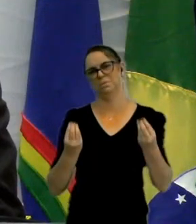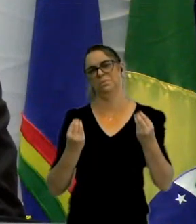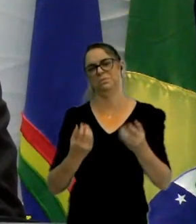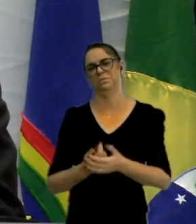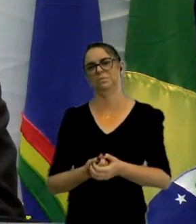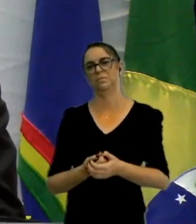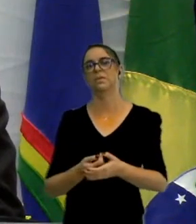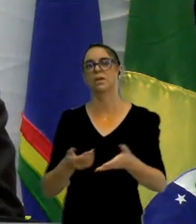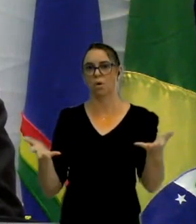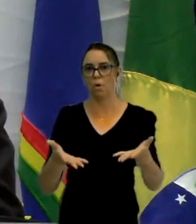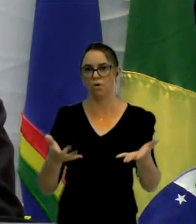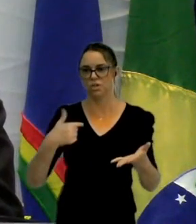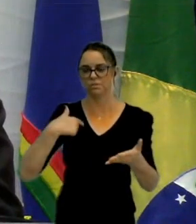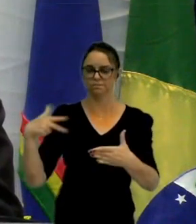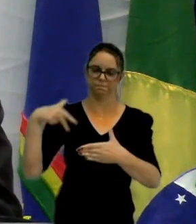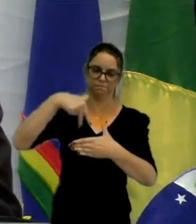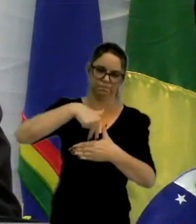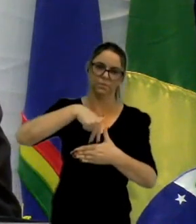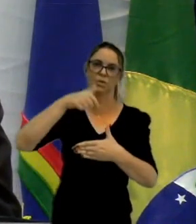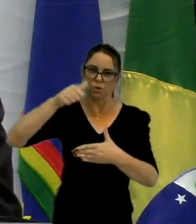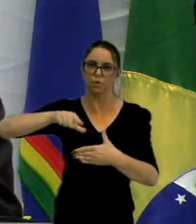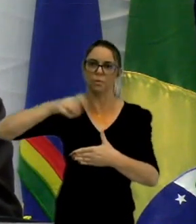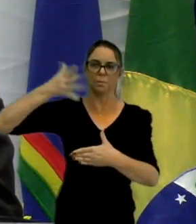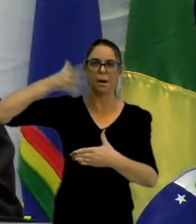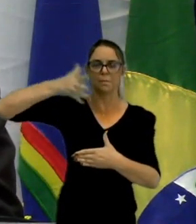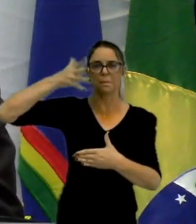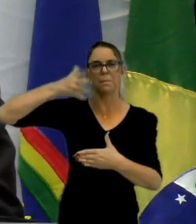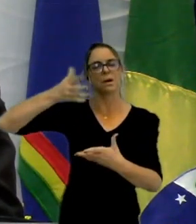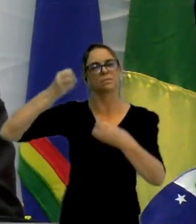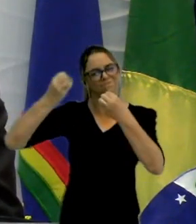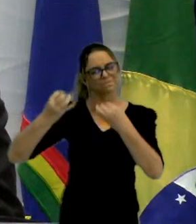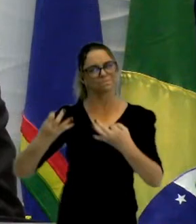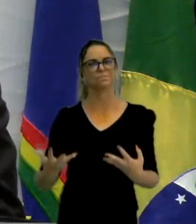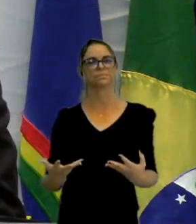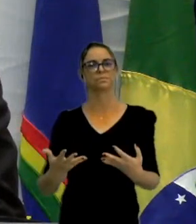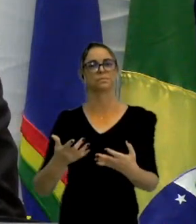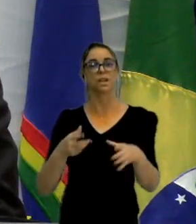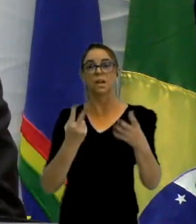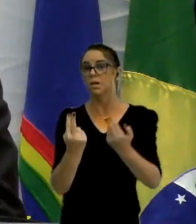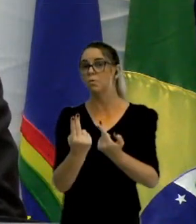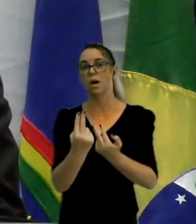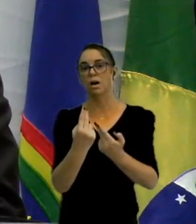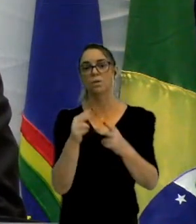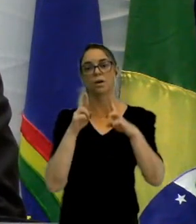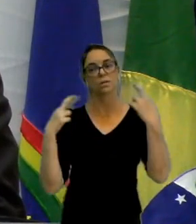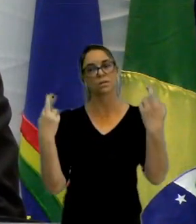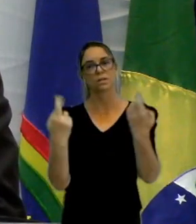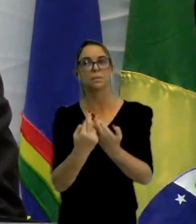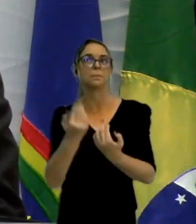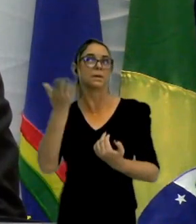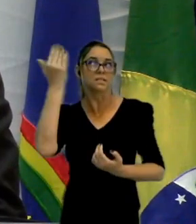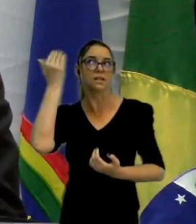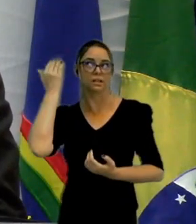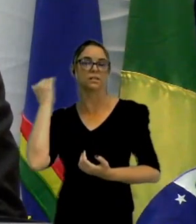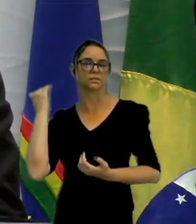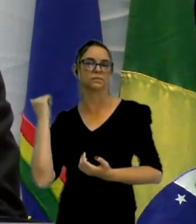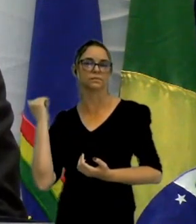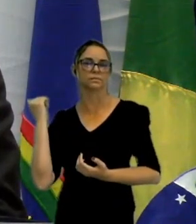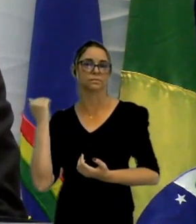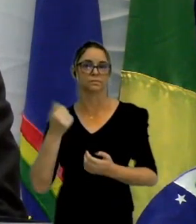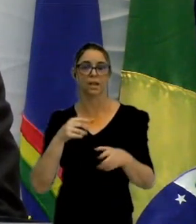na tribuna, mais uma vez, o nosso registro. Assim como fiz na sessão passada, de que? Do